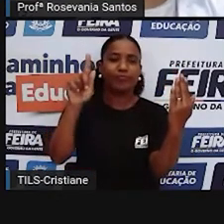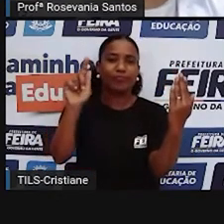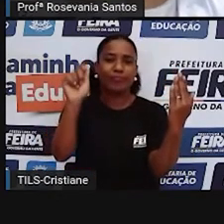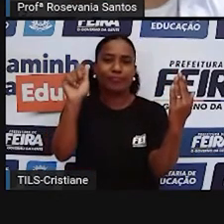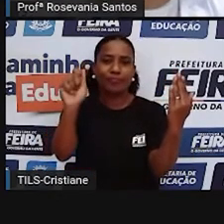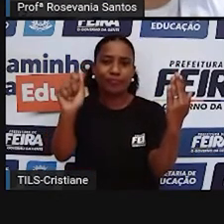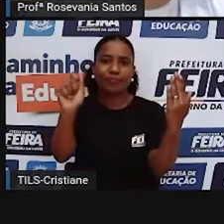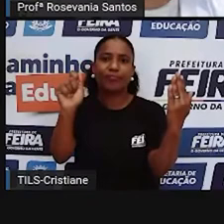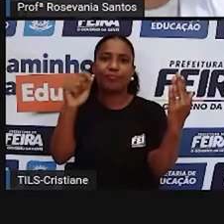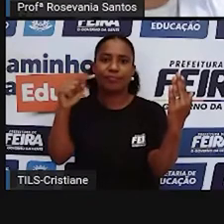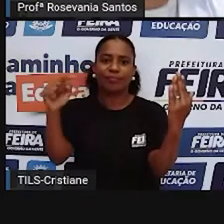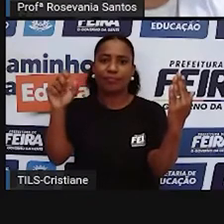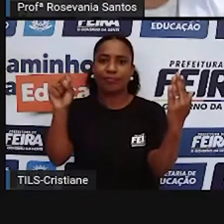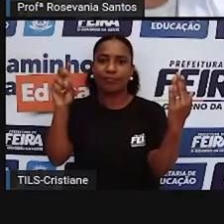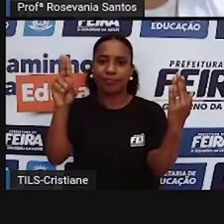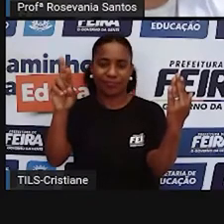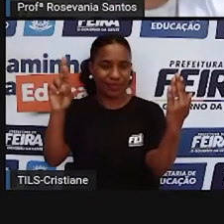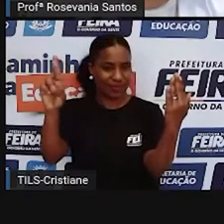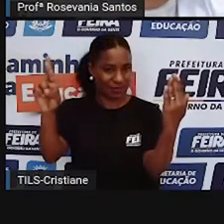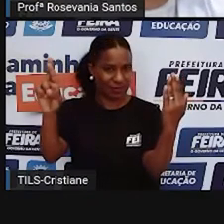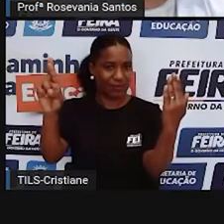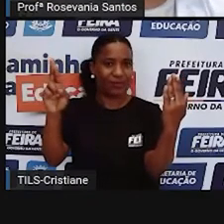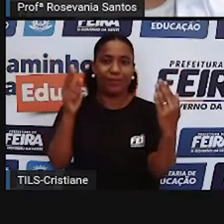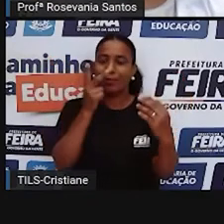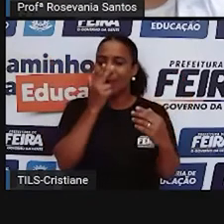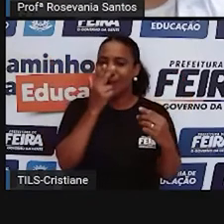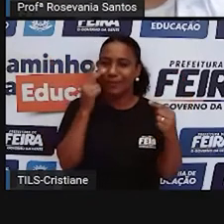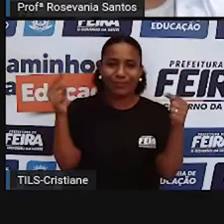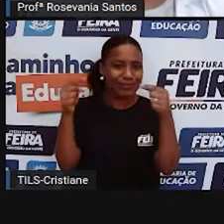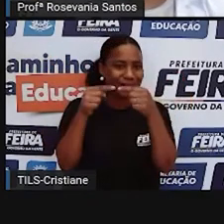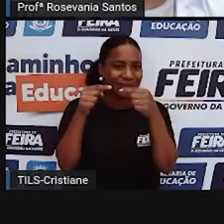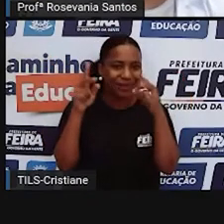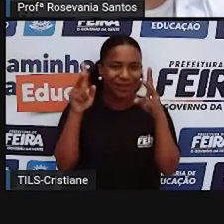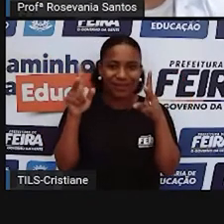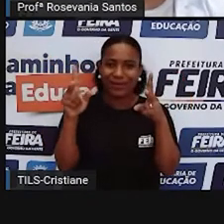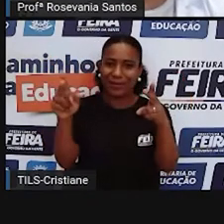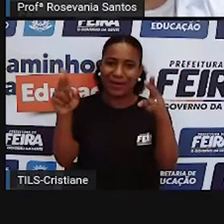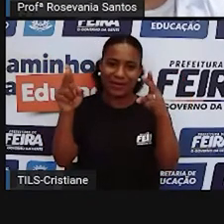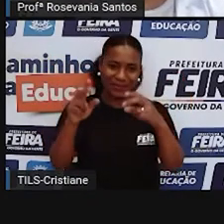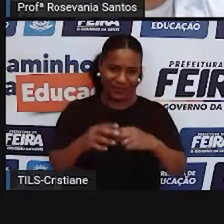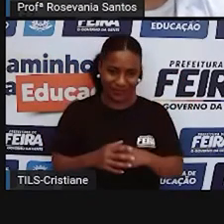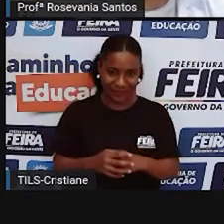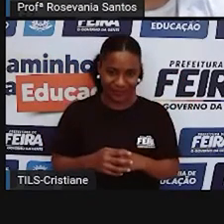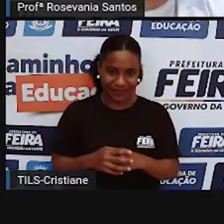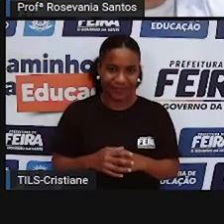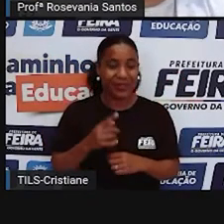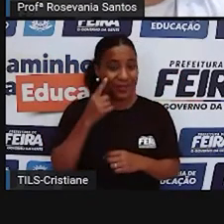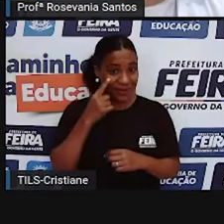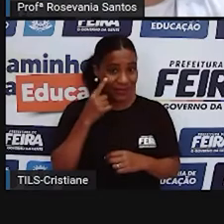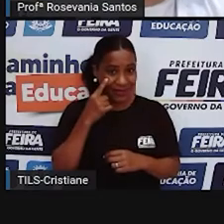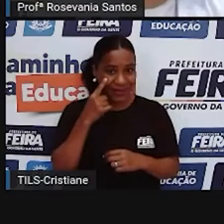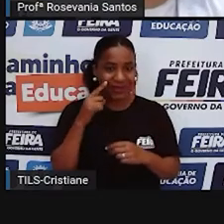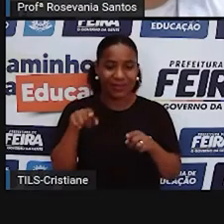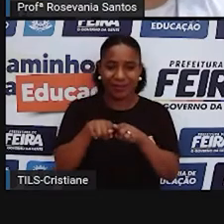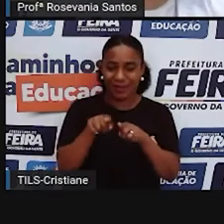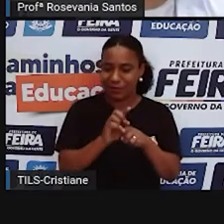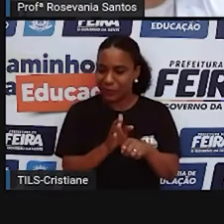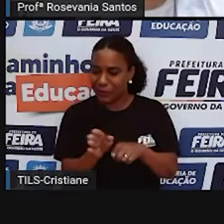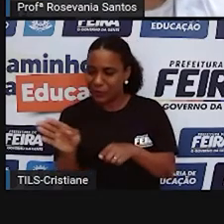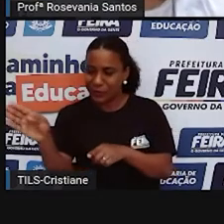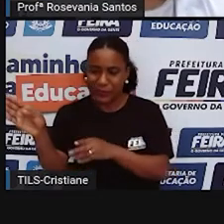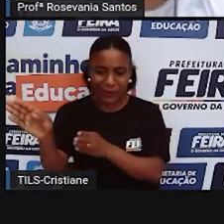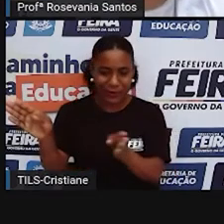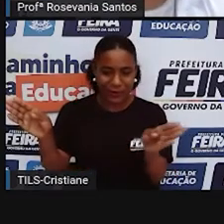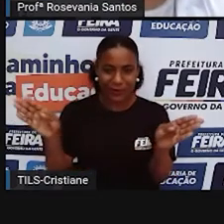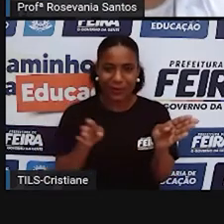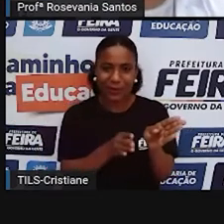o desembocadura dele aí em forma de, né, de delta, né, com esses, né, essas três saídas. Tudo isso chama a